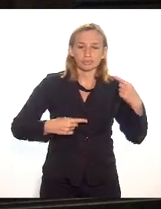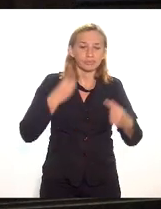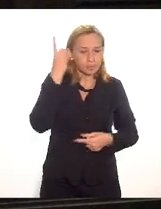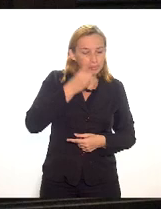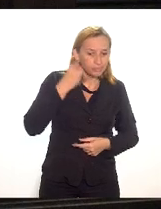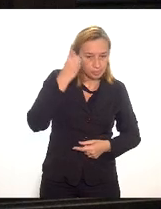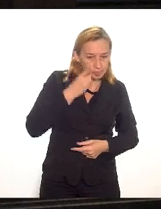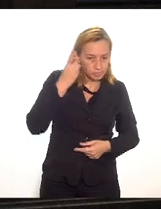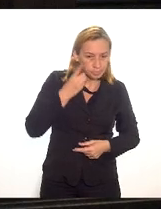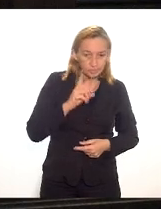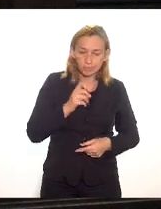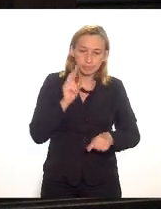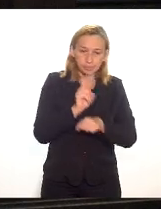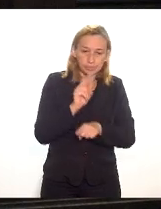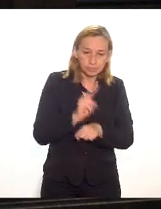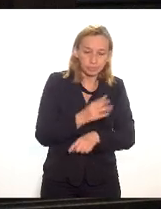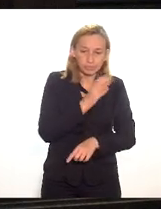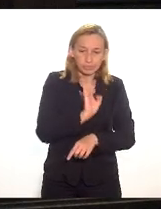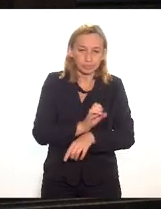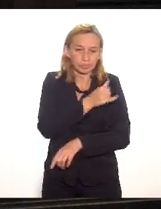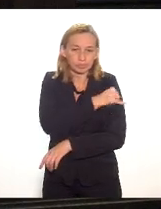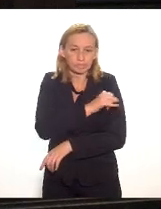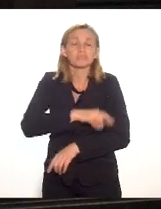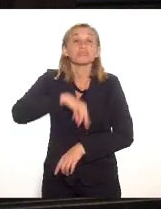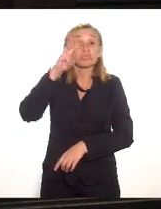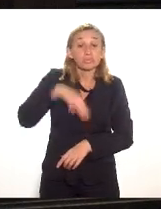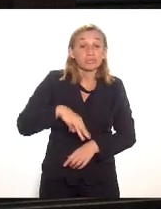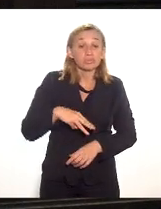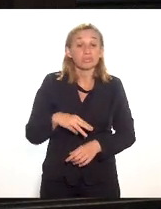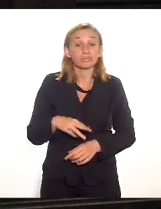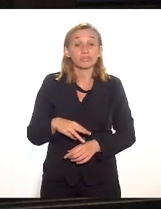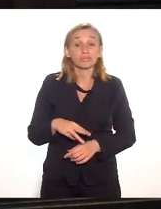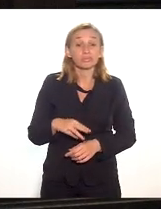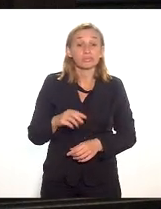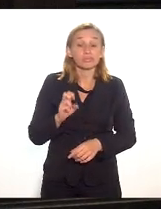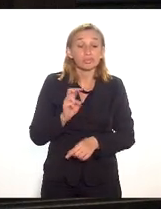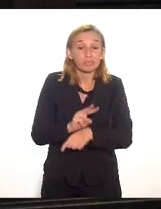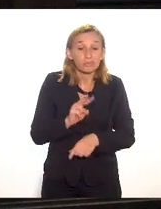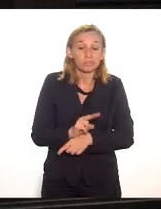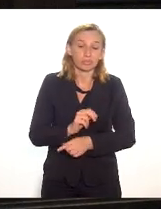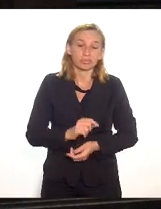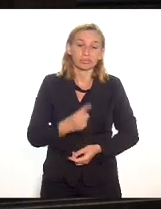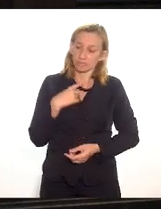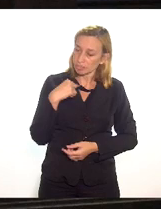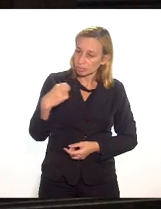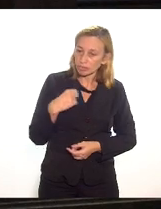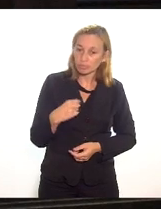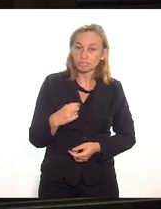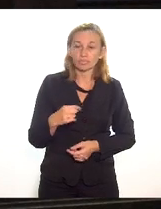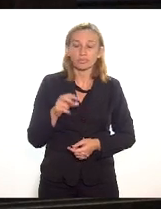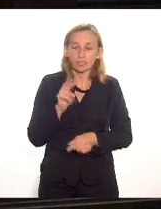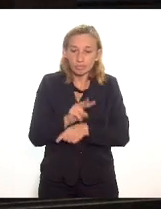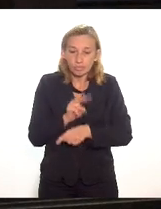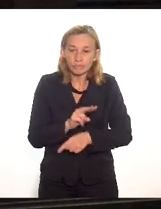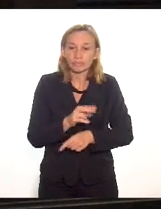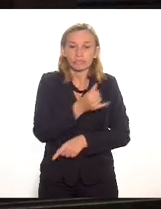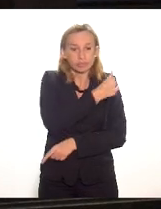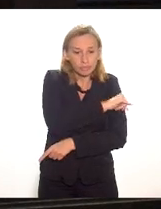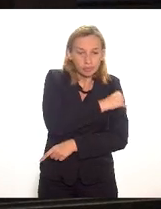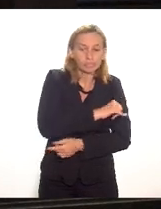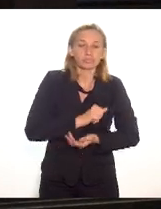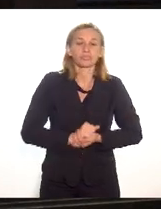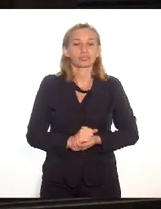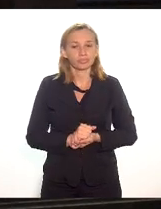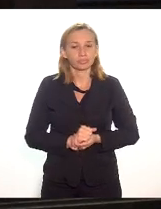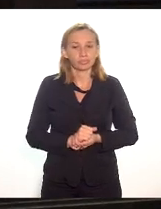interesses do Estado do Rio de Janeiro, quem vai cumprir esse papel no nosso lugar? Fomos eleitos para isso. Recebi voto popular para defender o meu